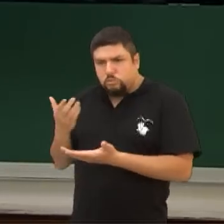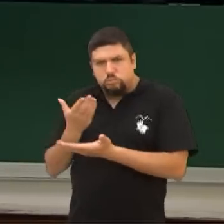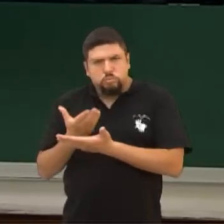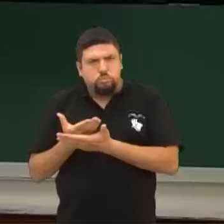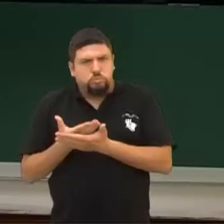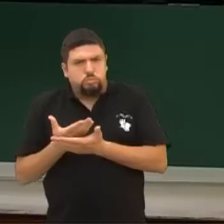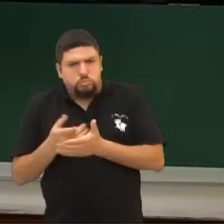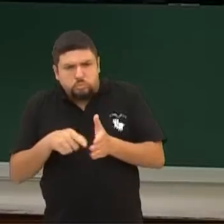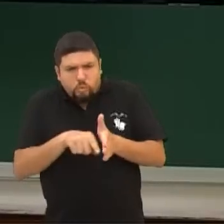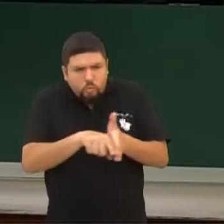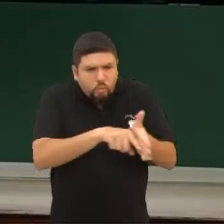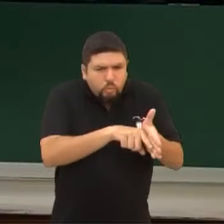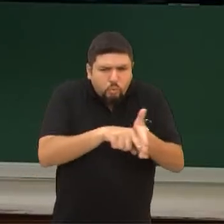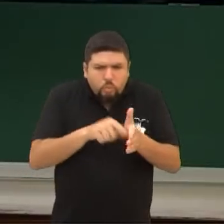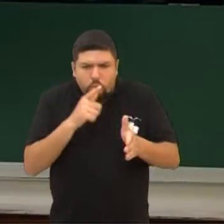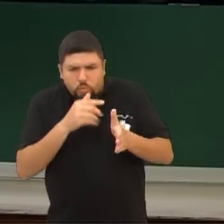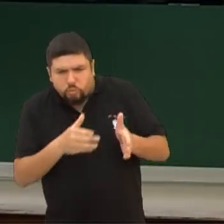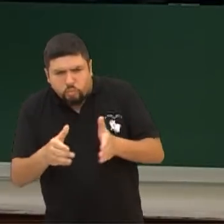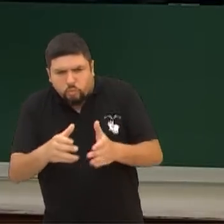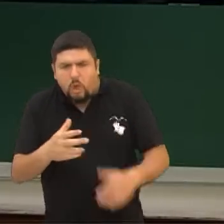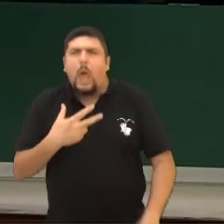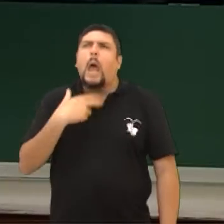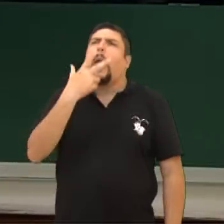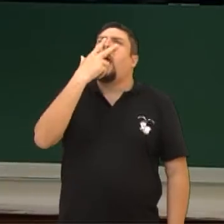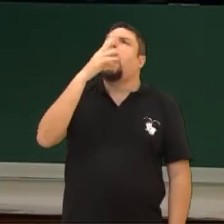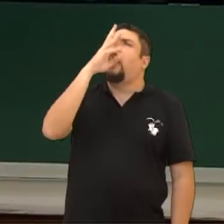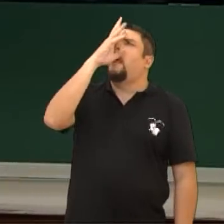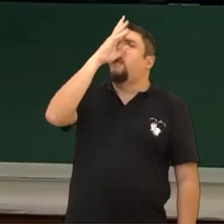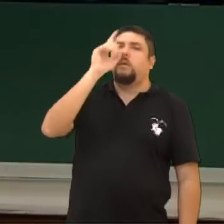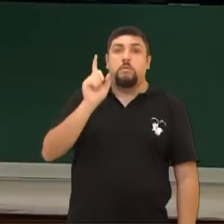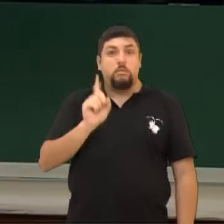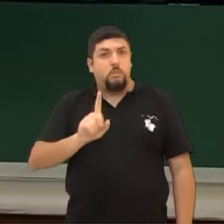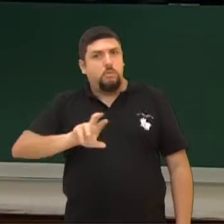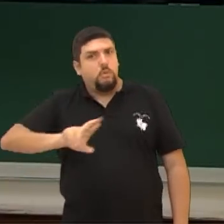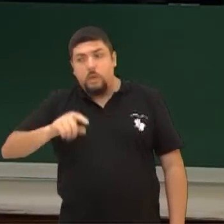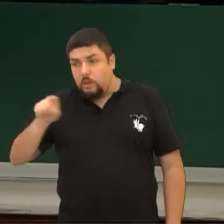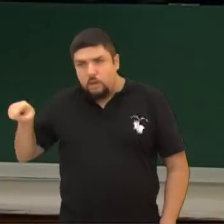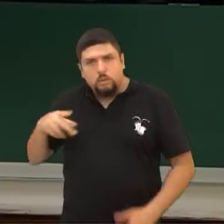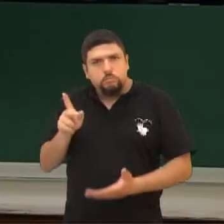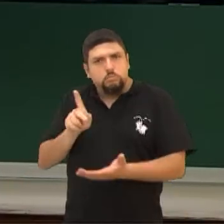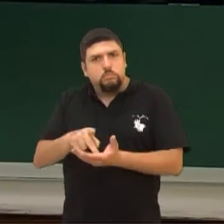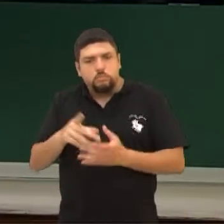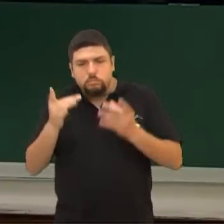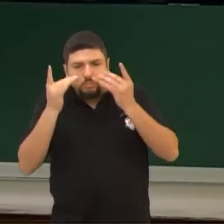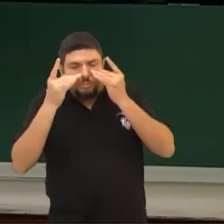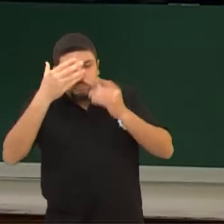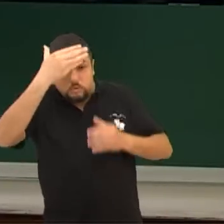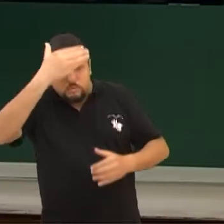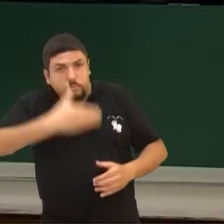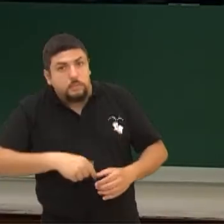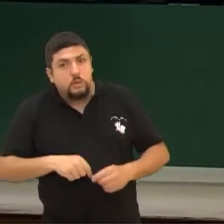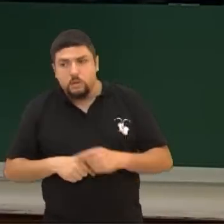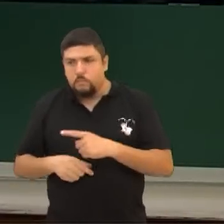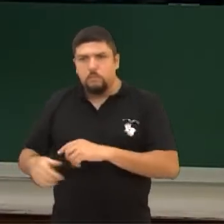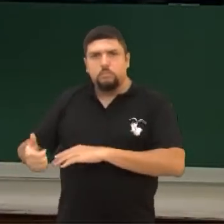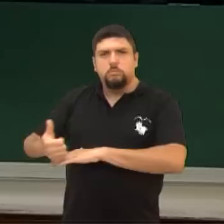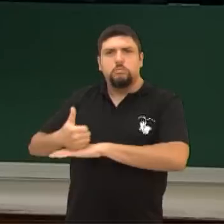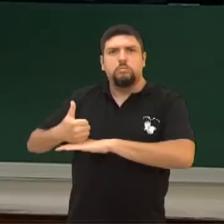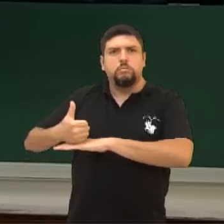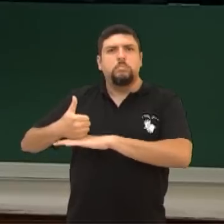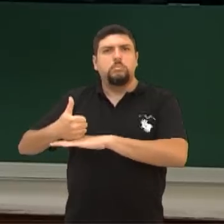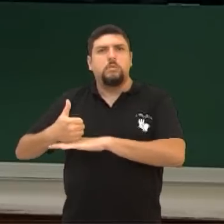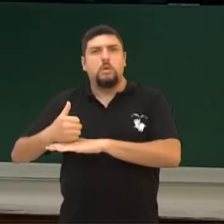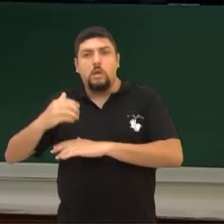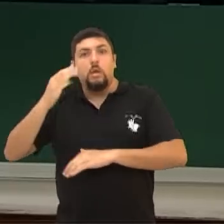ele acha as coisas ali, não. É porque ele está observando o comportamento daquele assunto, estudou